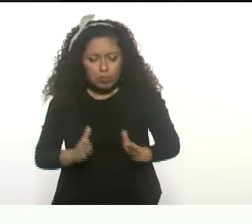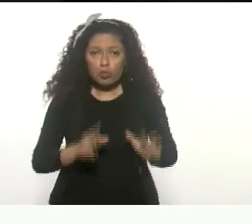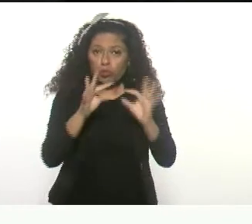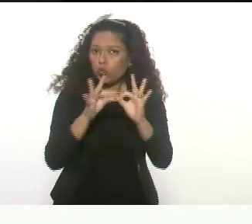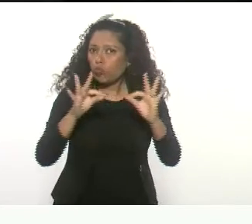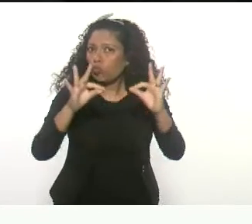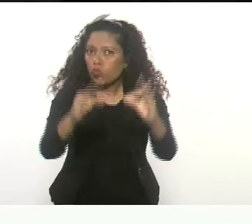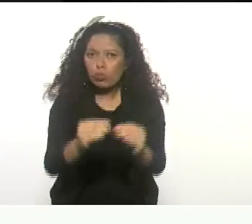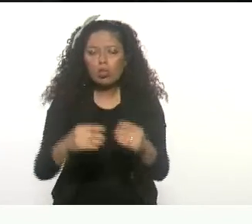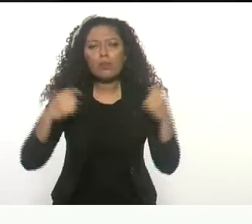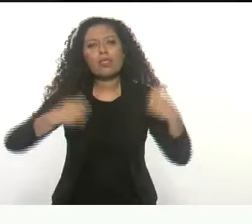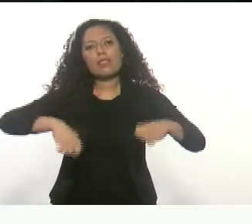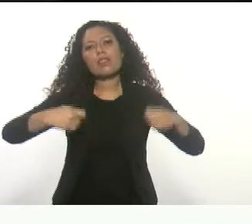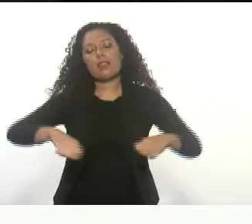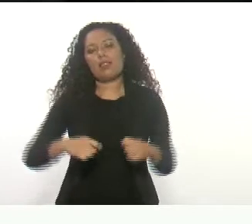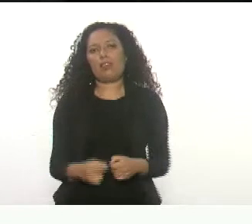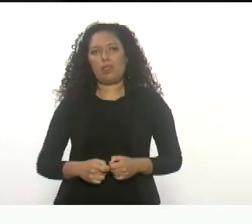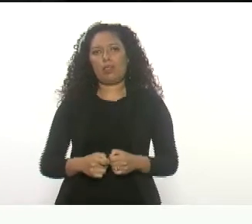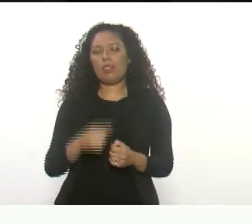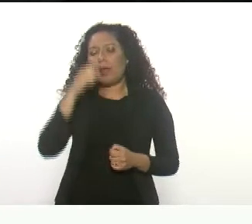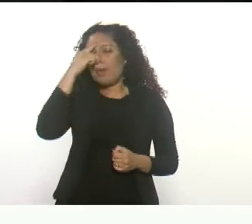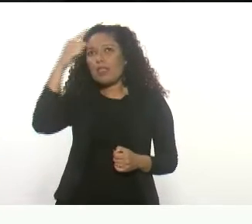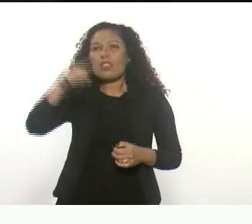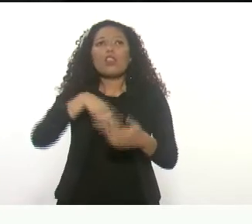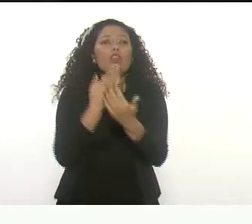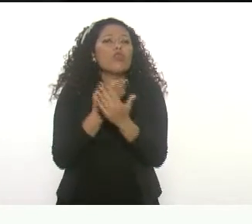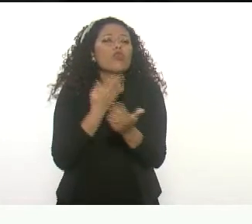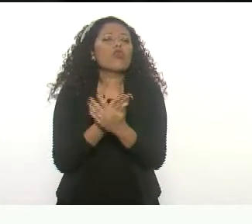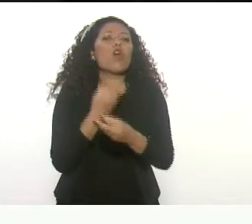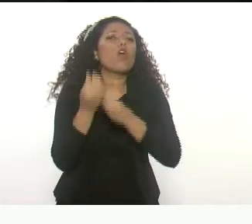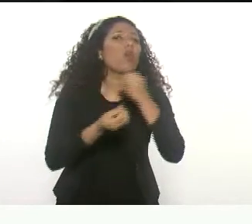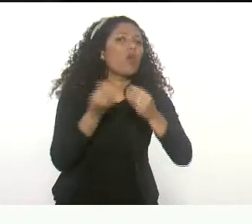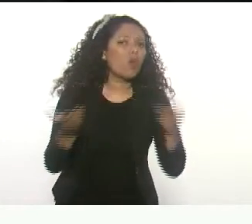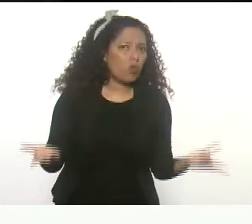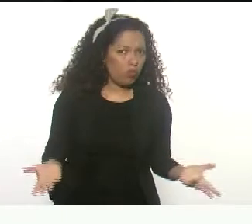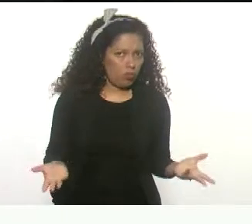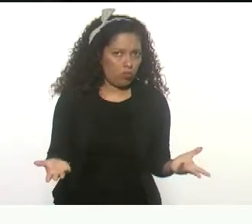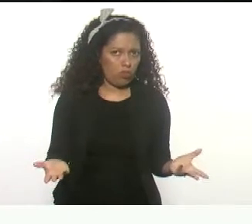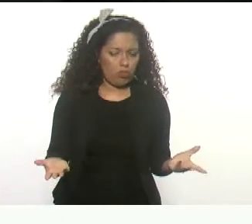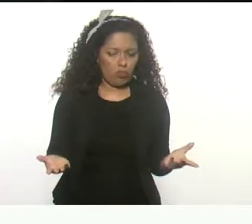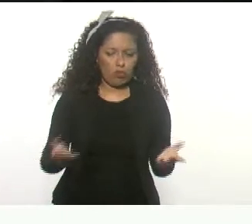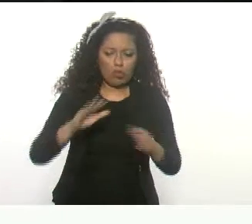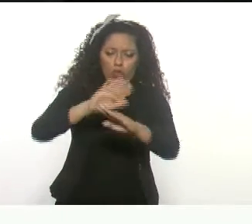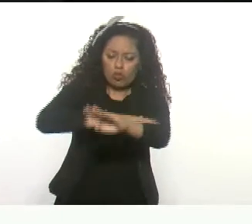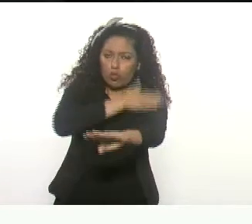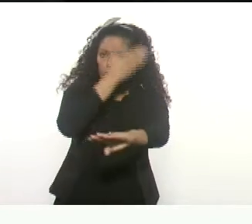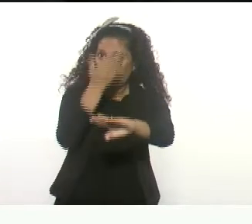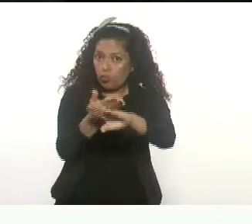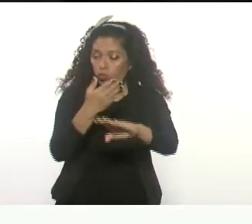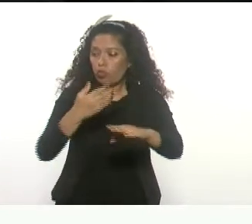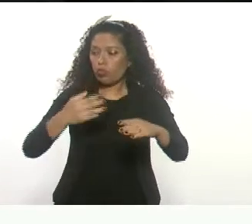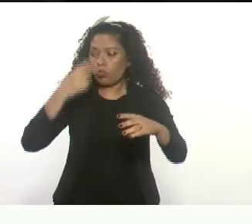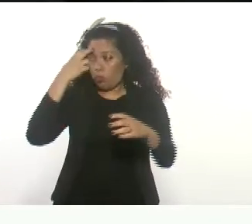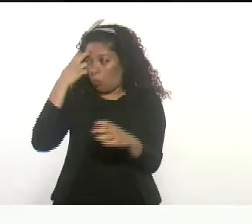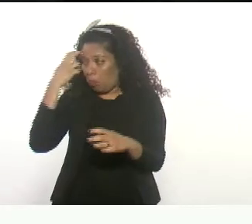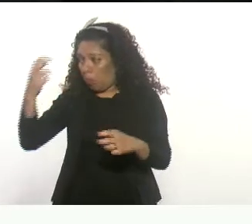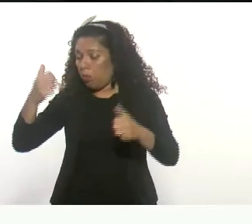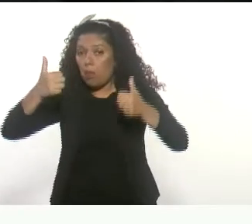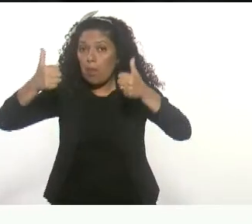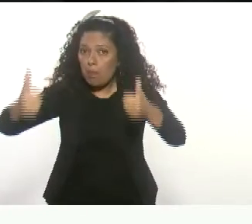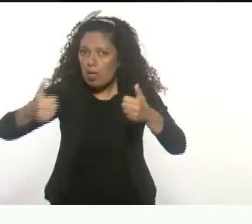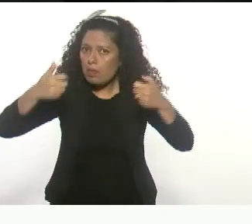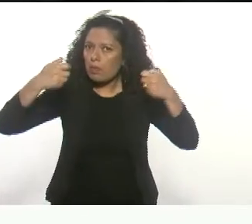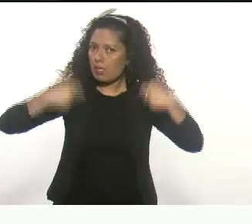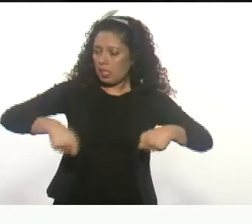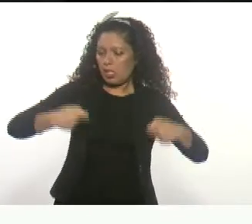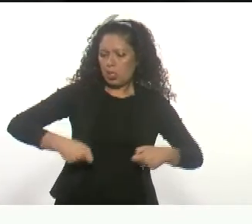curricular, a matriz curricular que está sendo pensada para aquela escola, para que isso realmente, para que esse tempo integral aconteça com qualidade e não